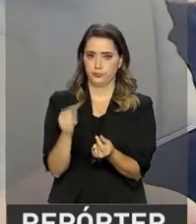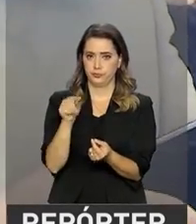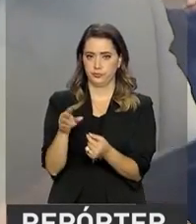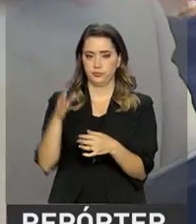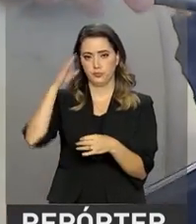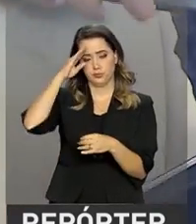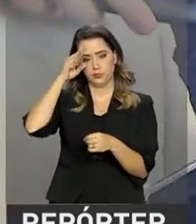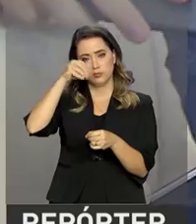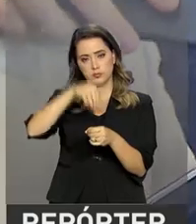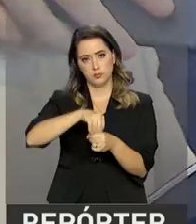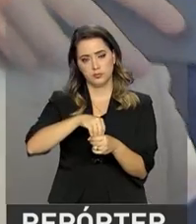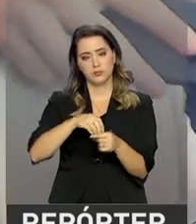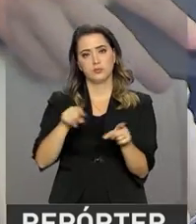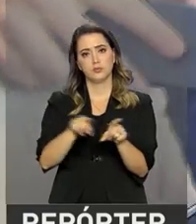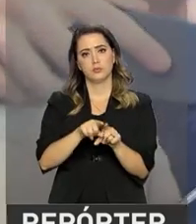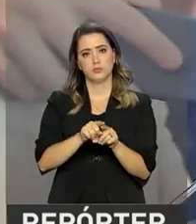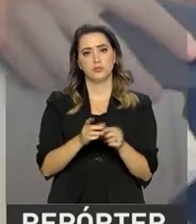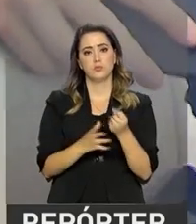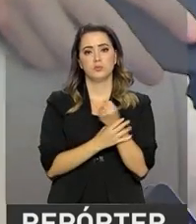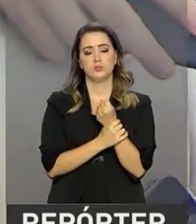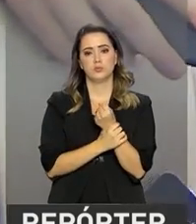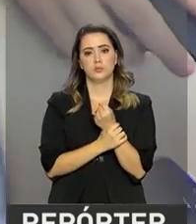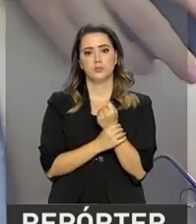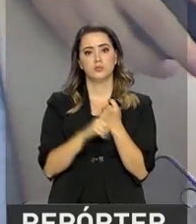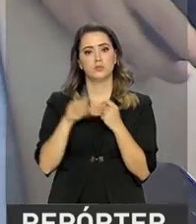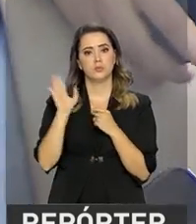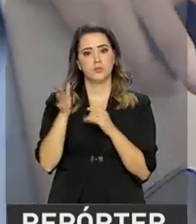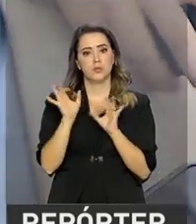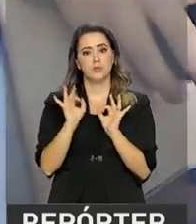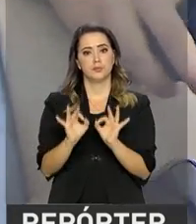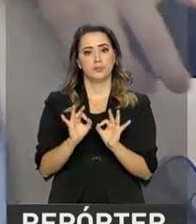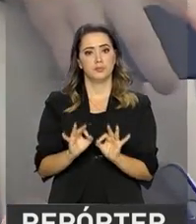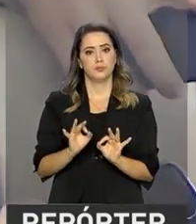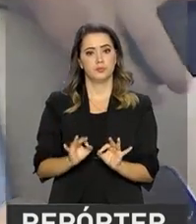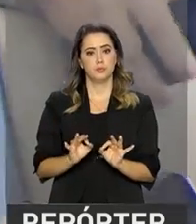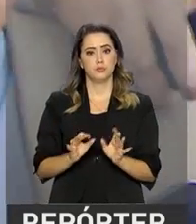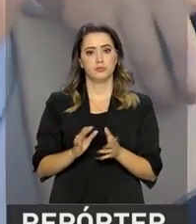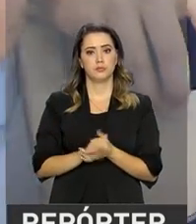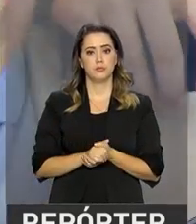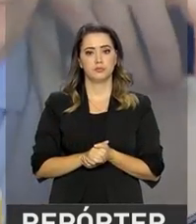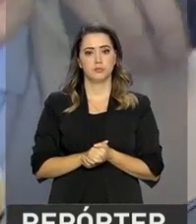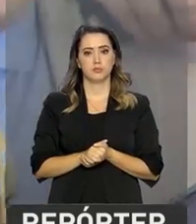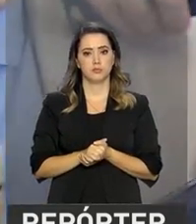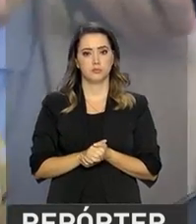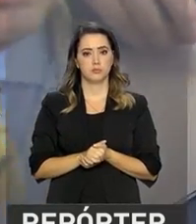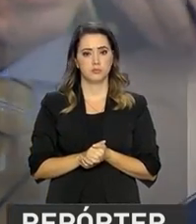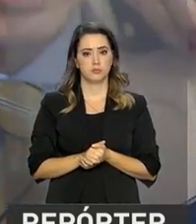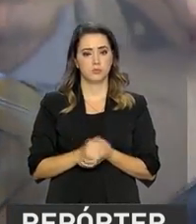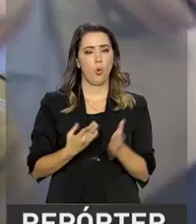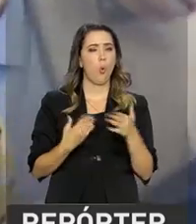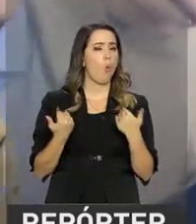rio de janeiro e vamos garantir recursos para segurança e isso já está definido e assegurar de vez